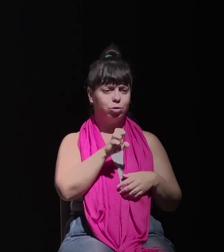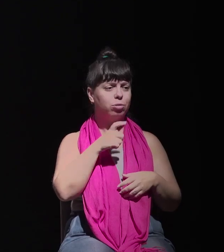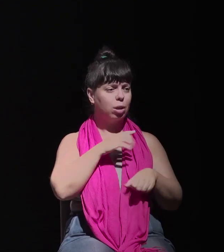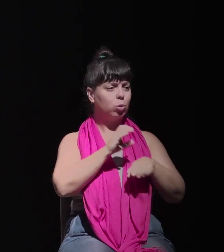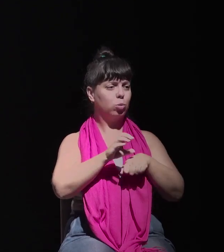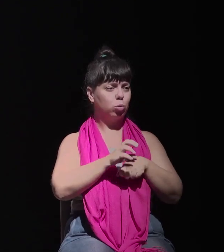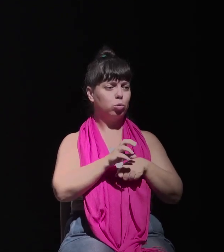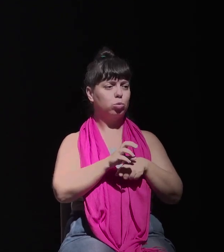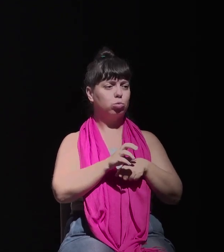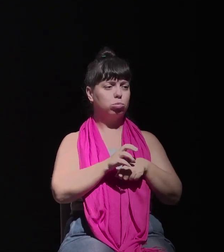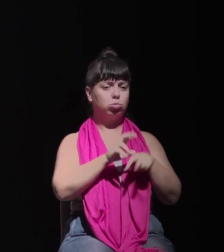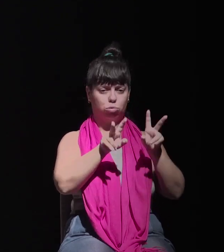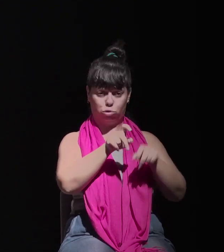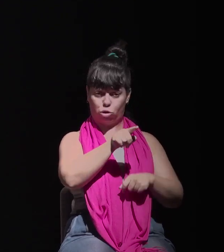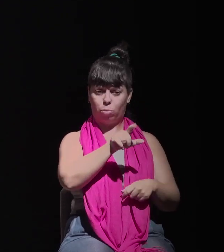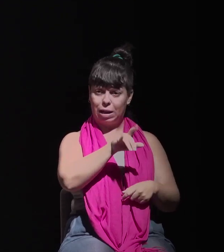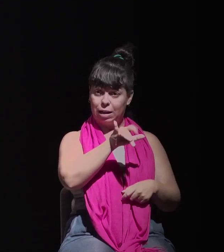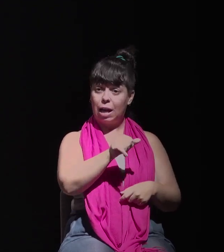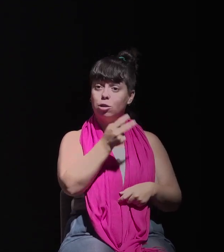fazer,